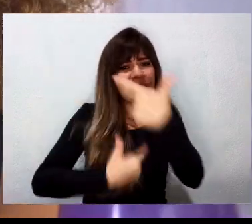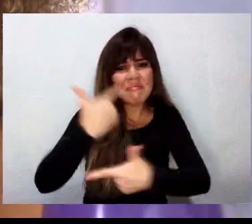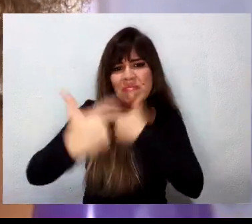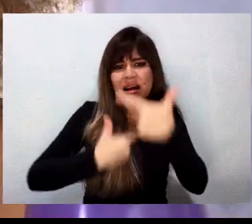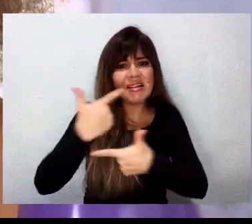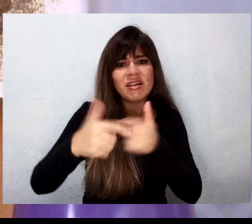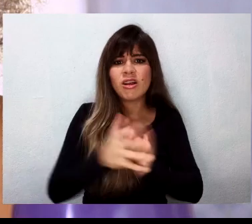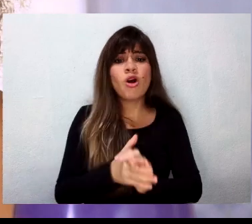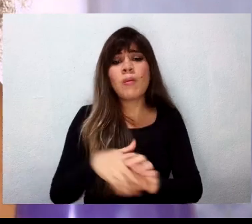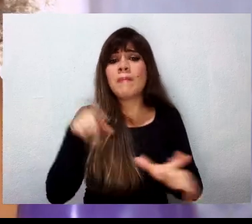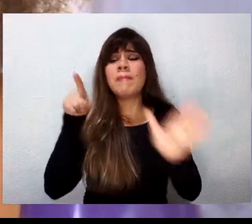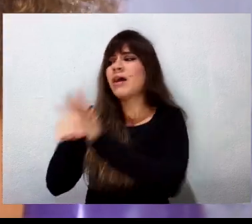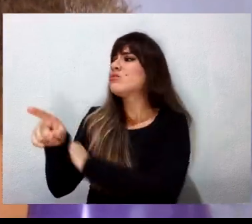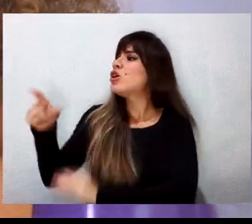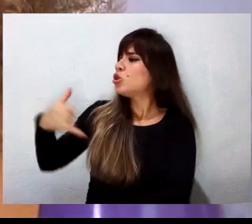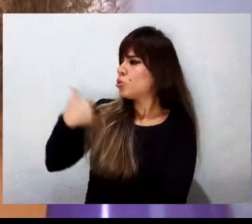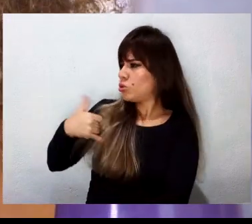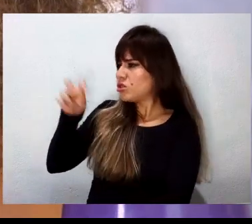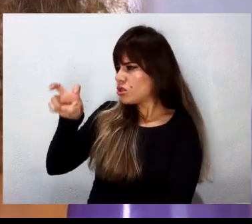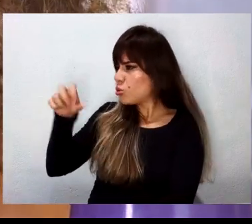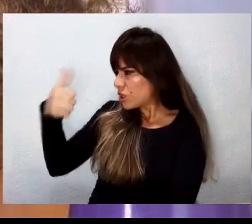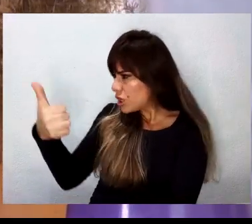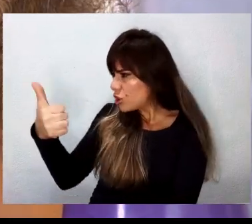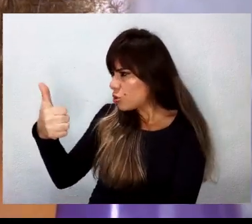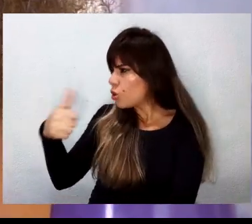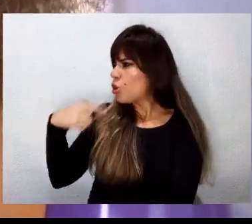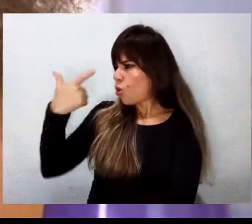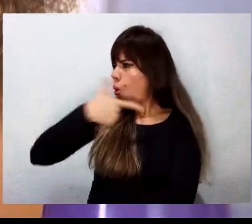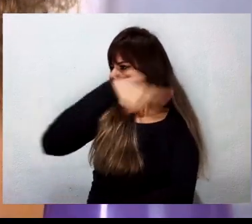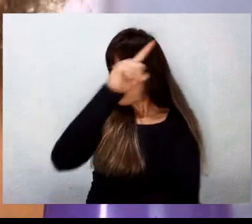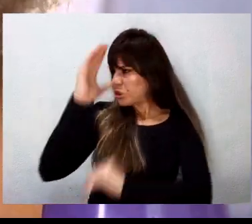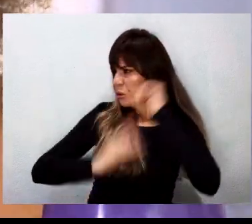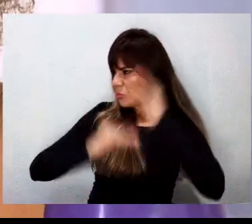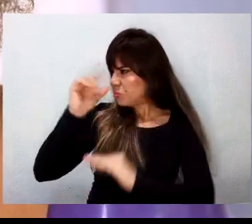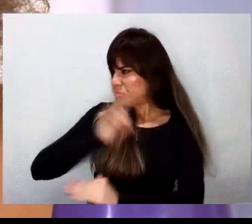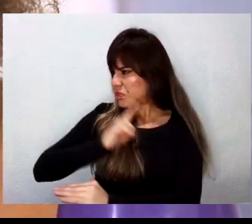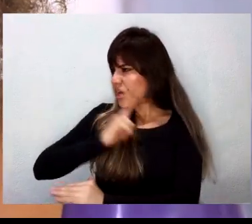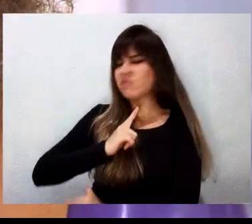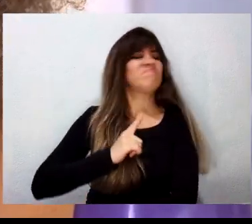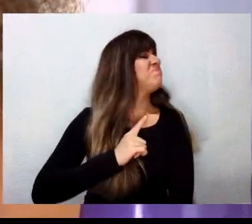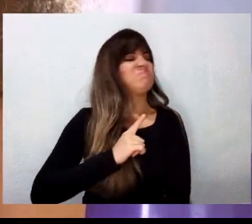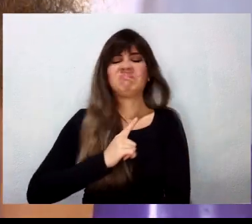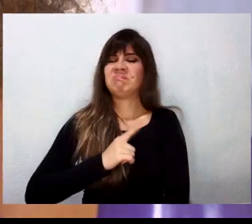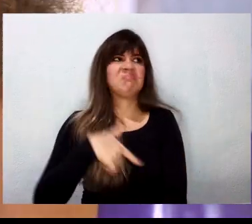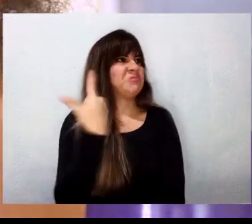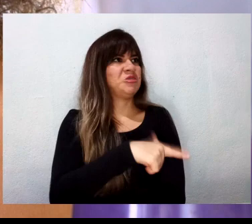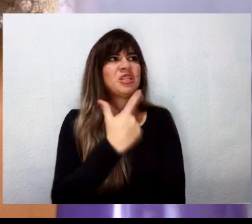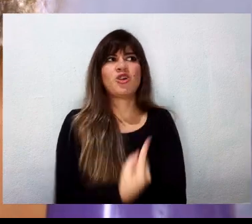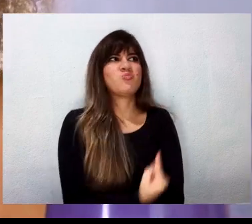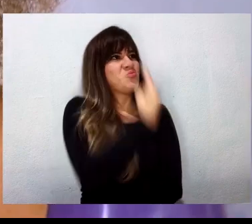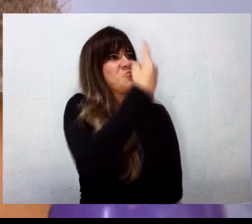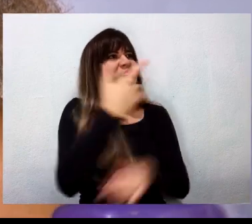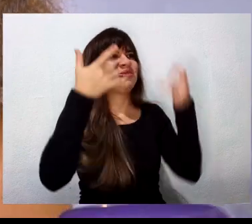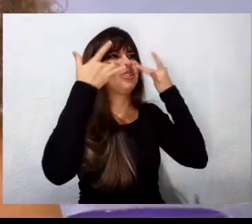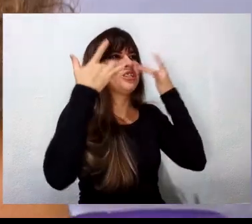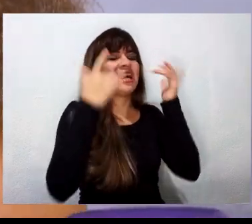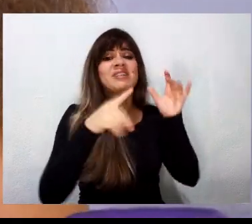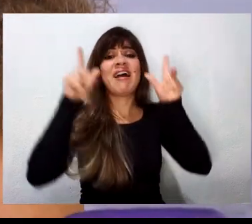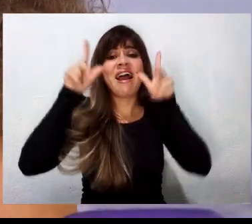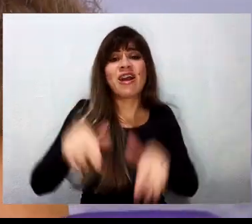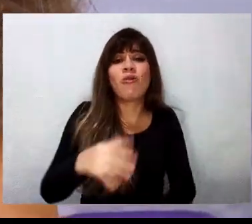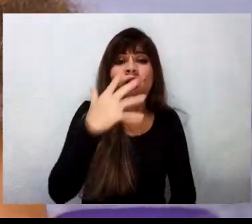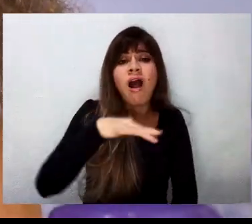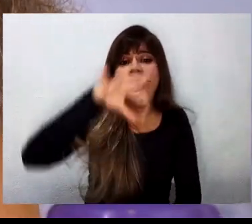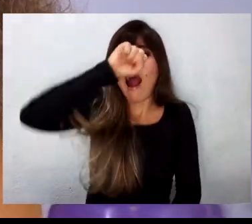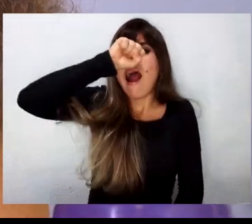assim, o que é a minha vida, meus 51 anos, viver sem isso, eu não saberia dizer. Denise. É como você me perguntar assim, o que é